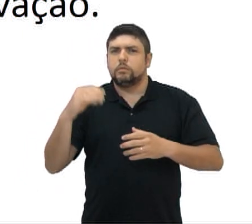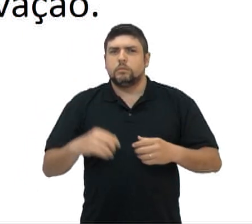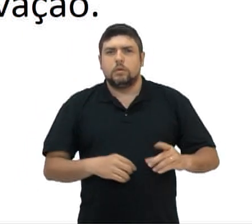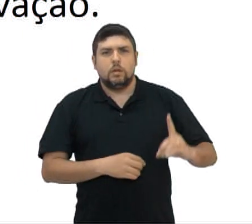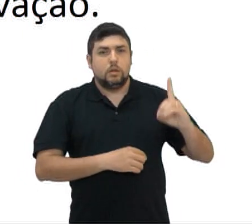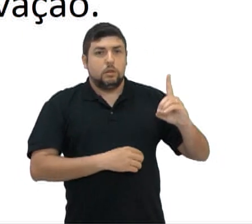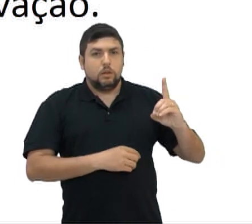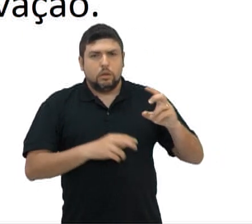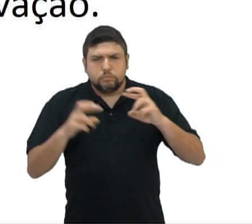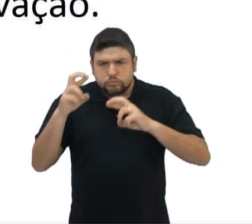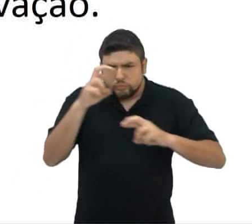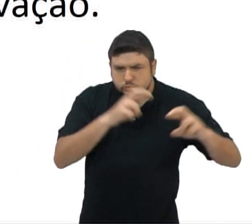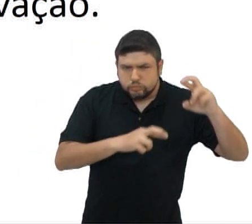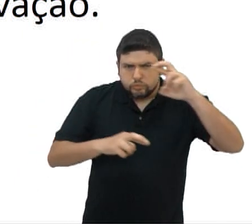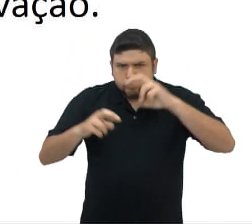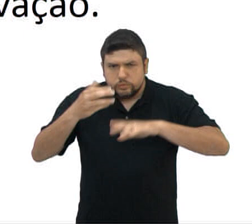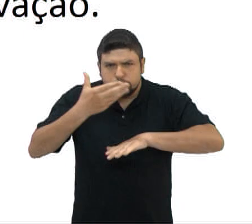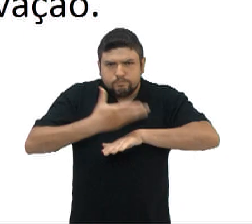observação. Pensem aí.